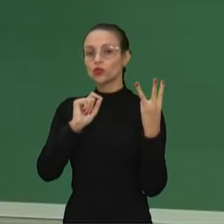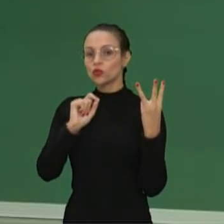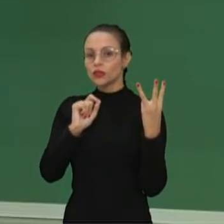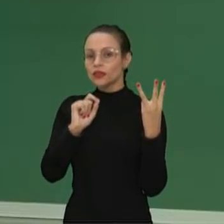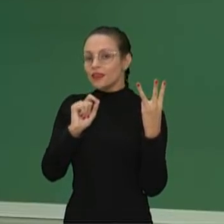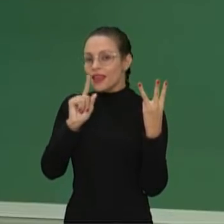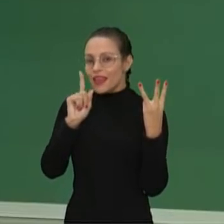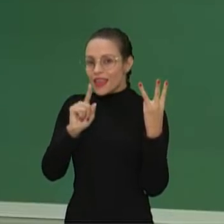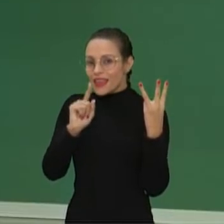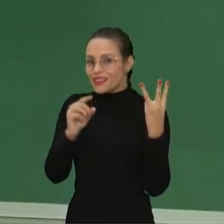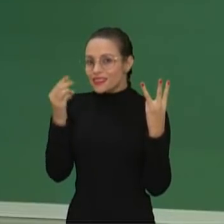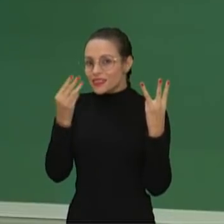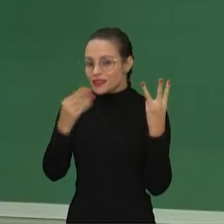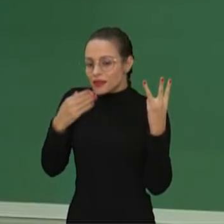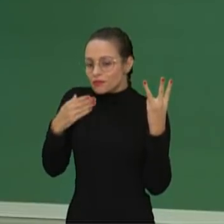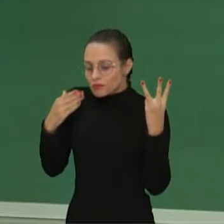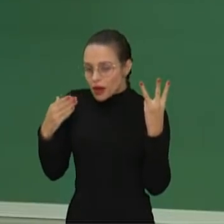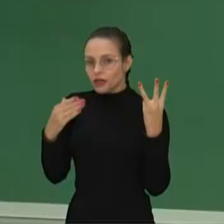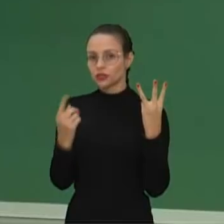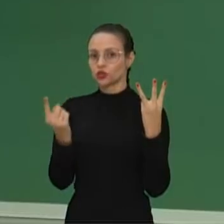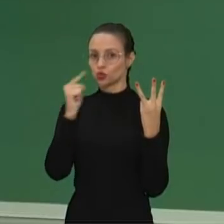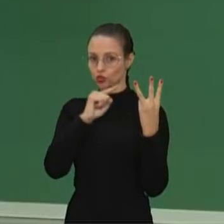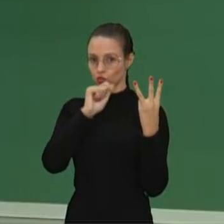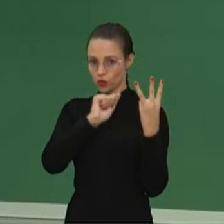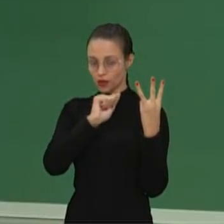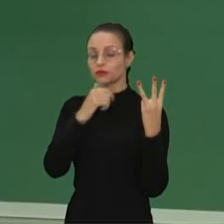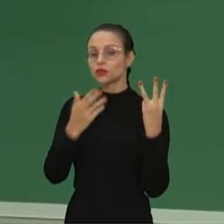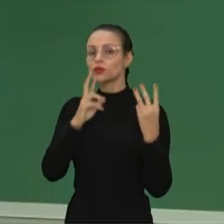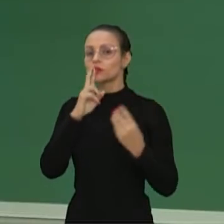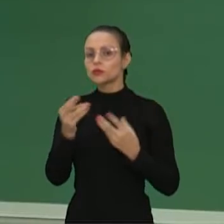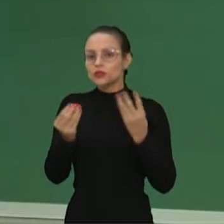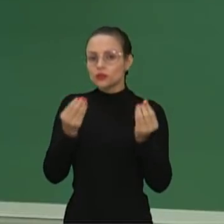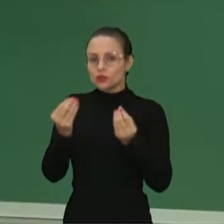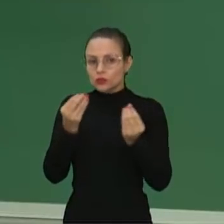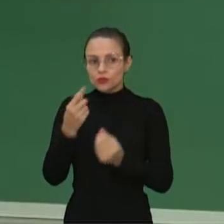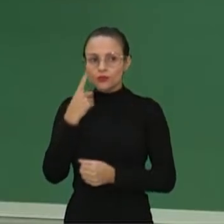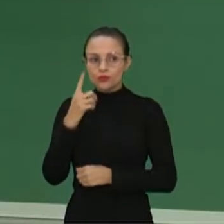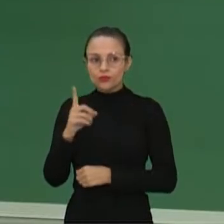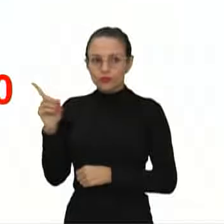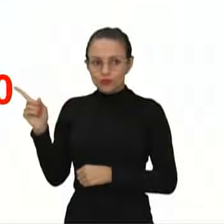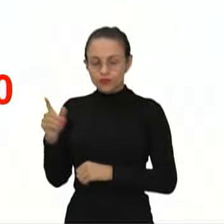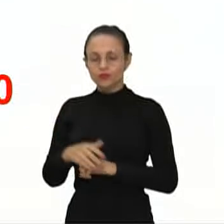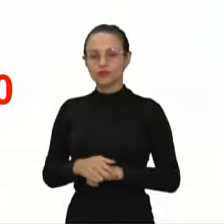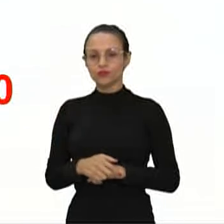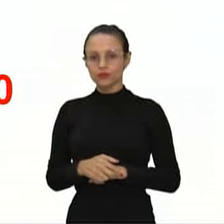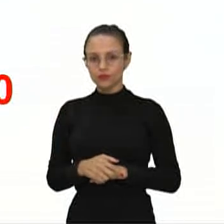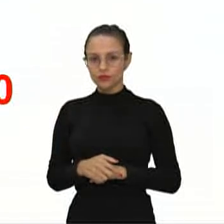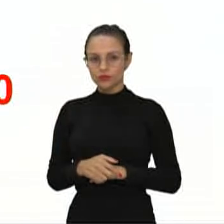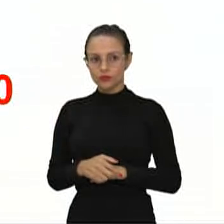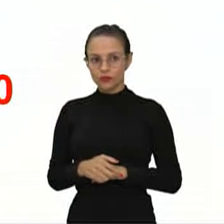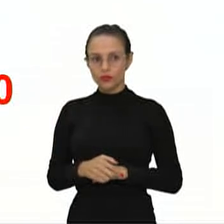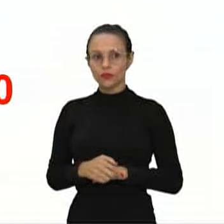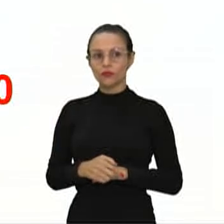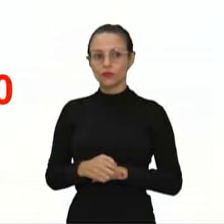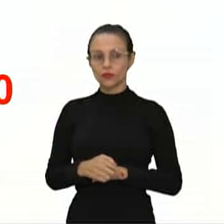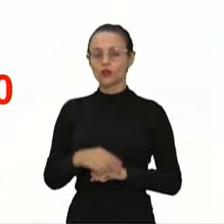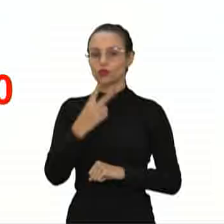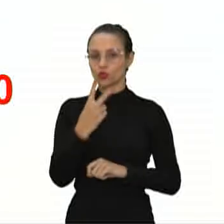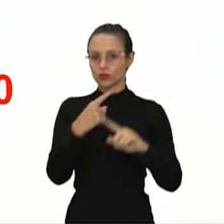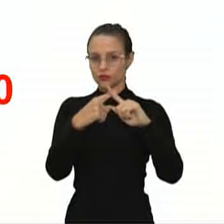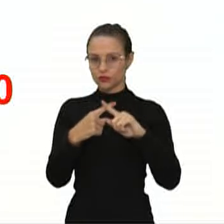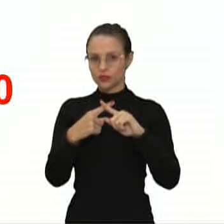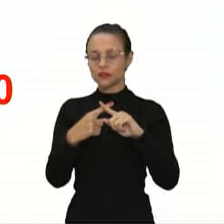parte do funcionário A. Então, vamos ver como que ficaria as respostas? Vamos lá. Então, 2 vezes o funcionário